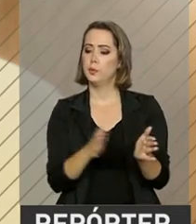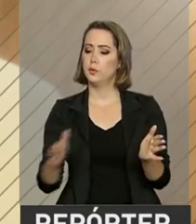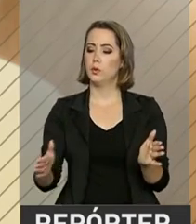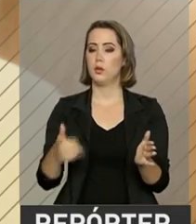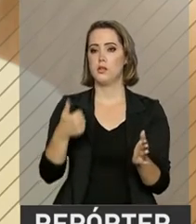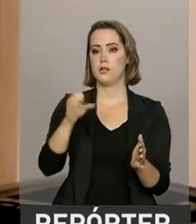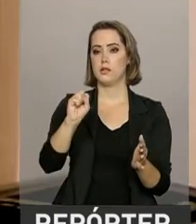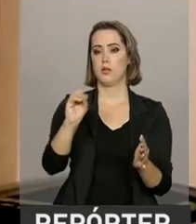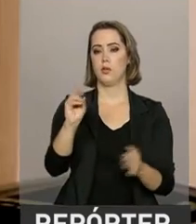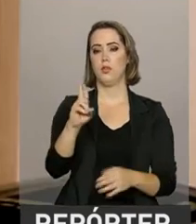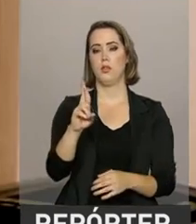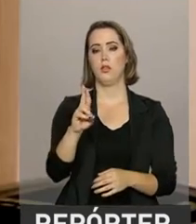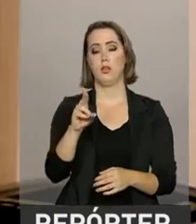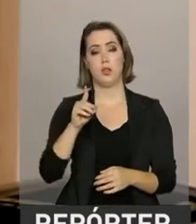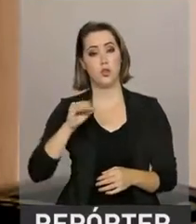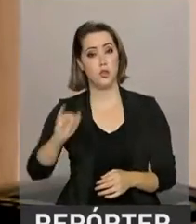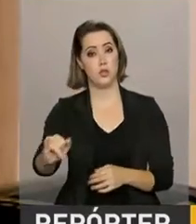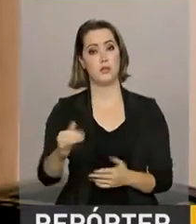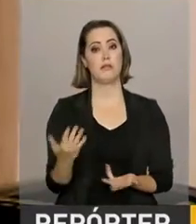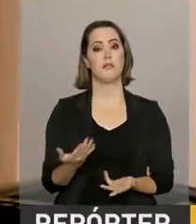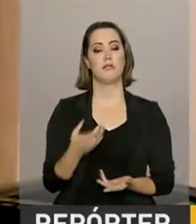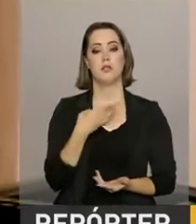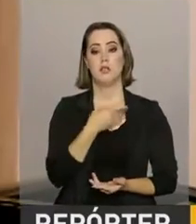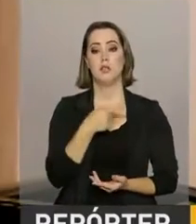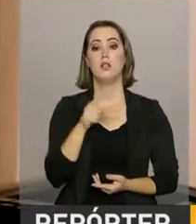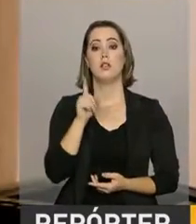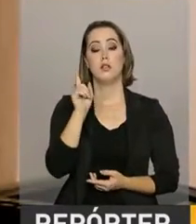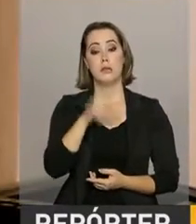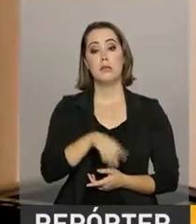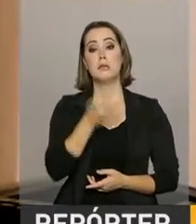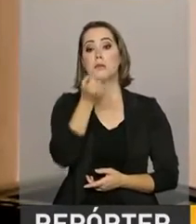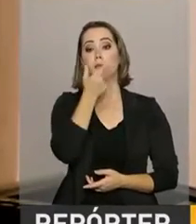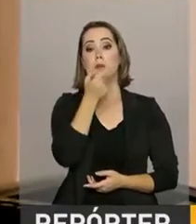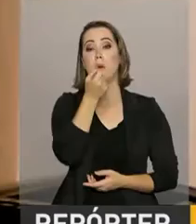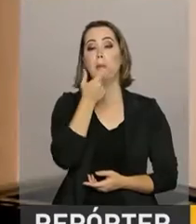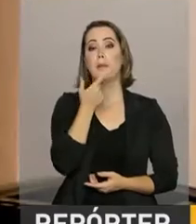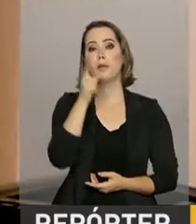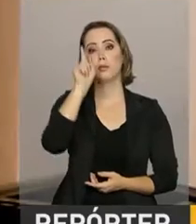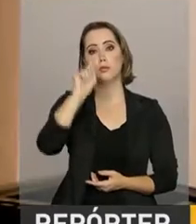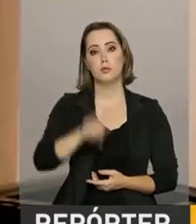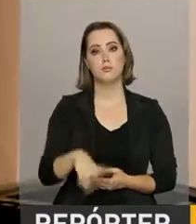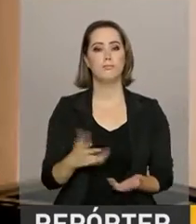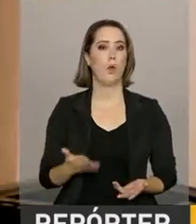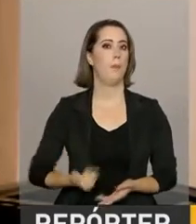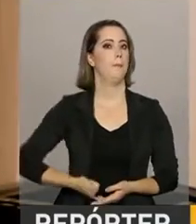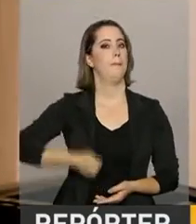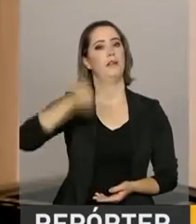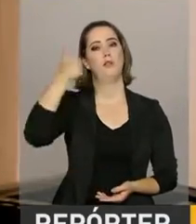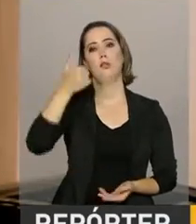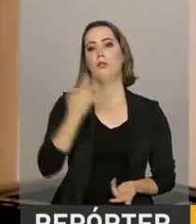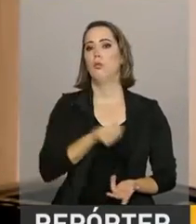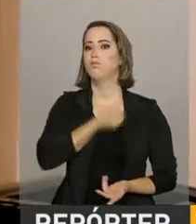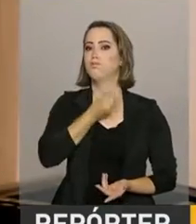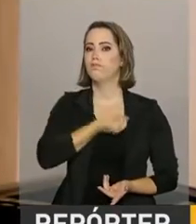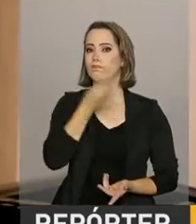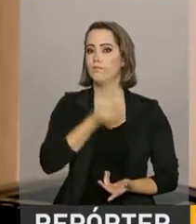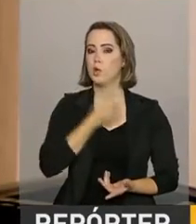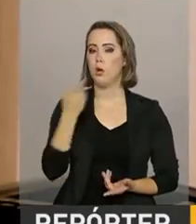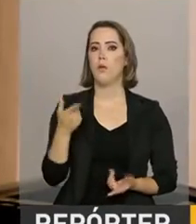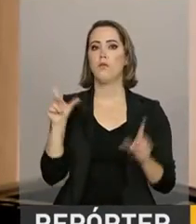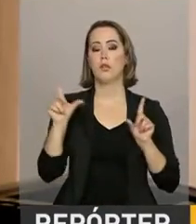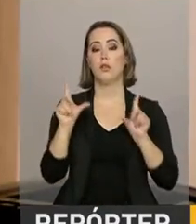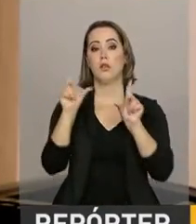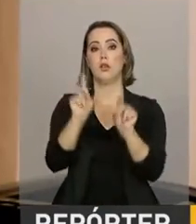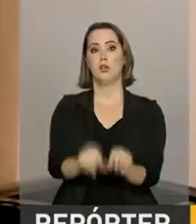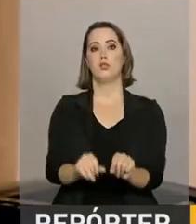dias essa insulina justamente promover um ganho melhor em relação à redução